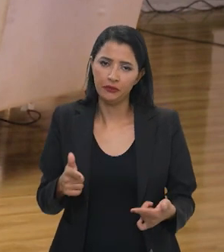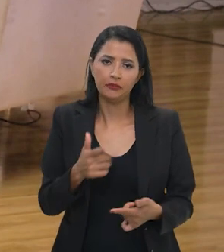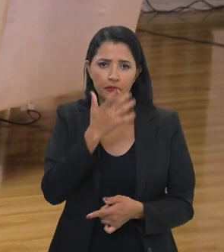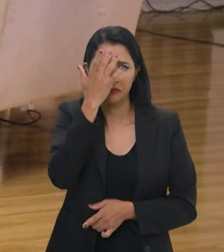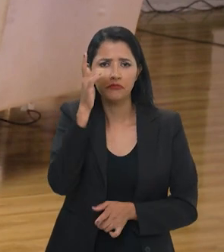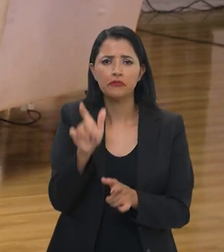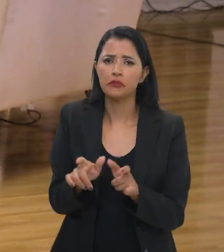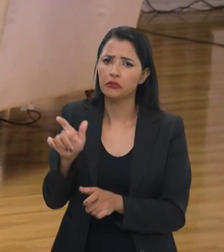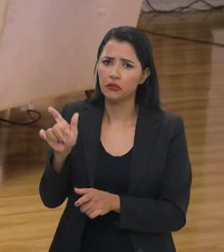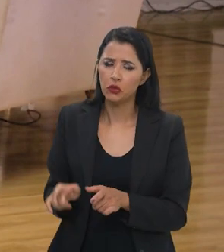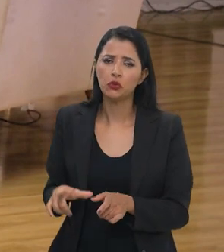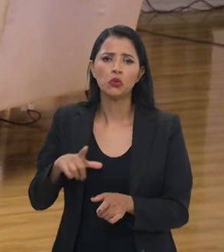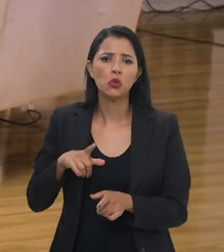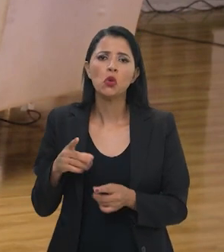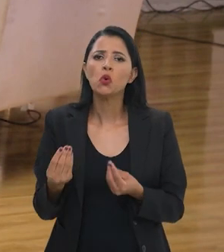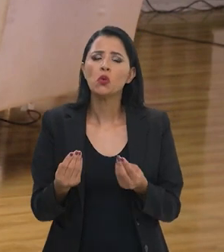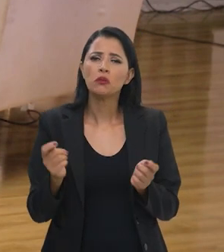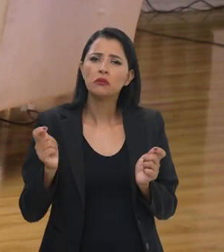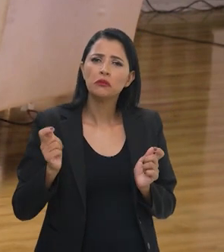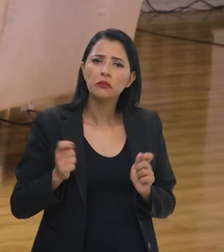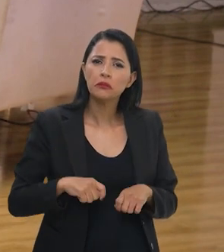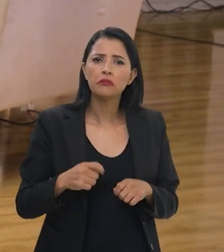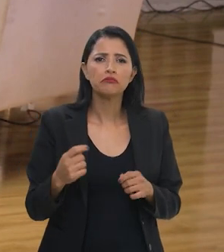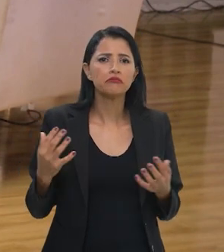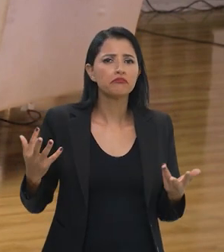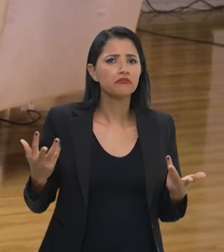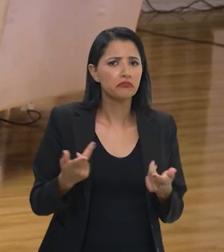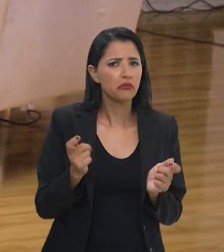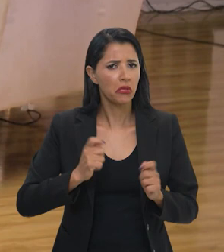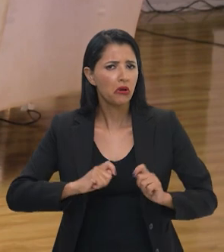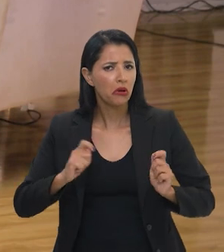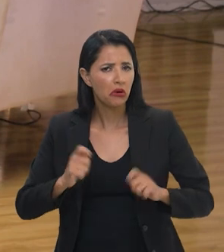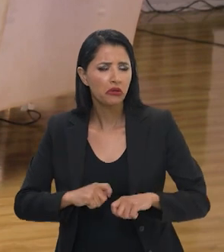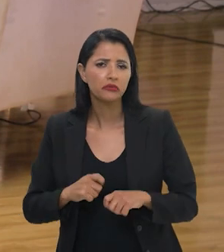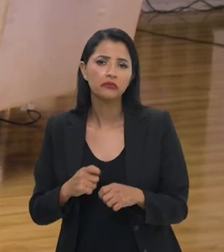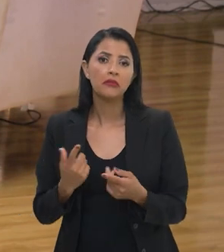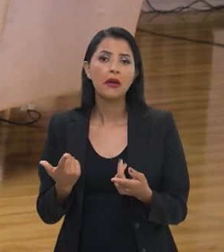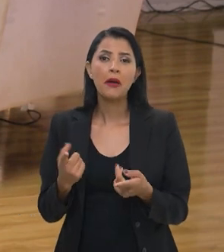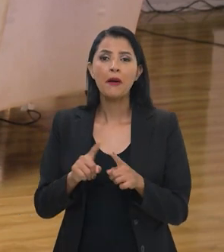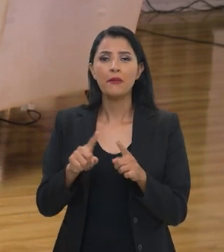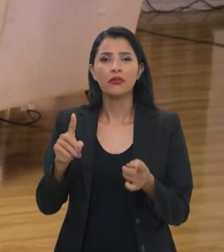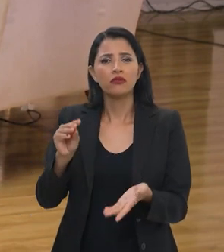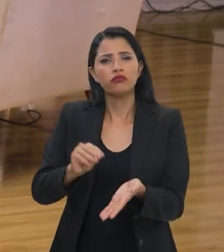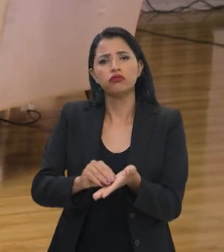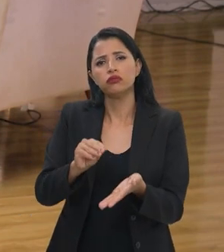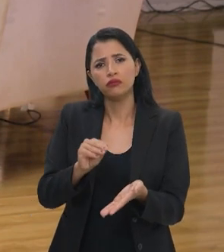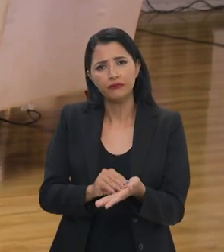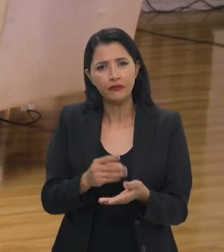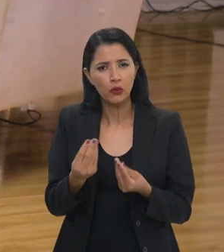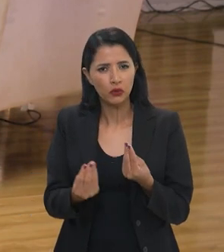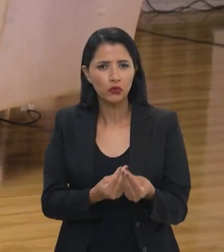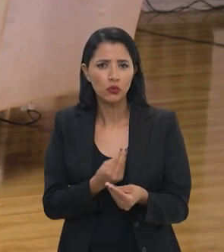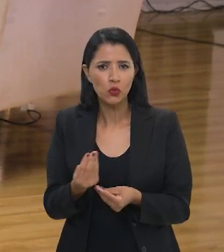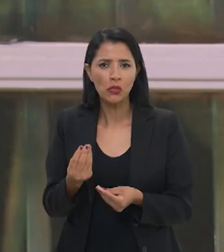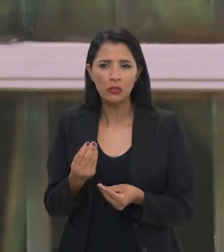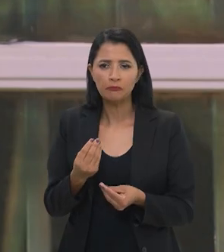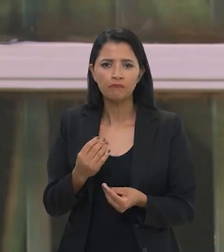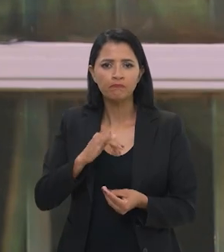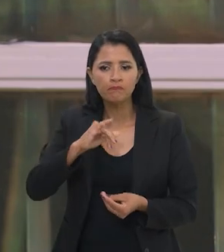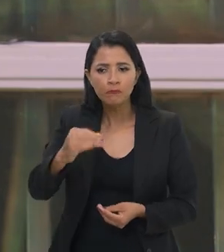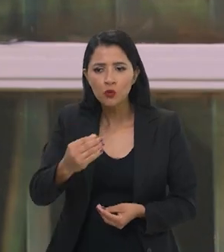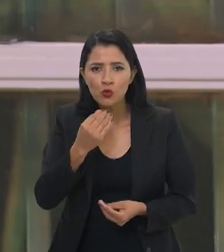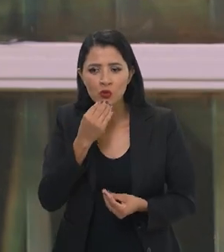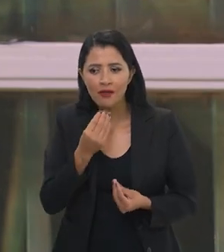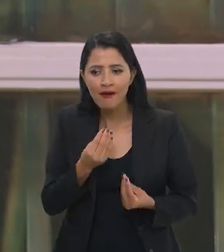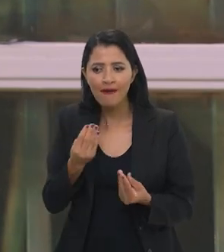plenamente Então são pessoas com uma capacidade extraordinária e por falta de uma